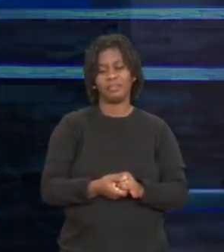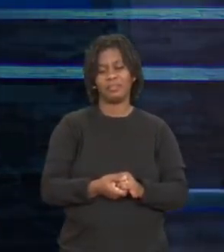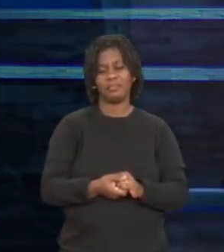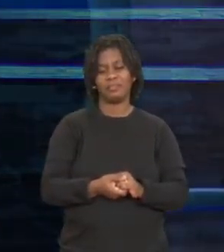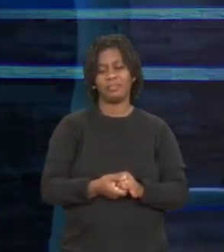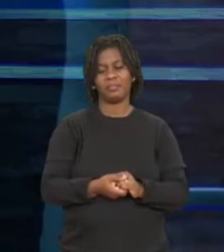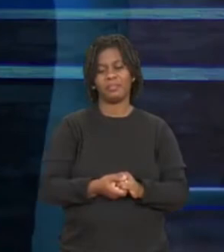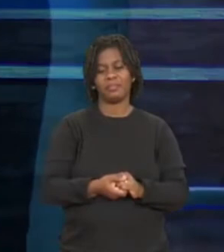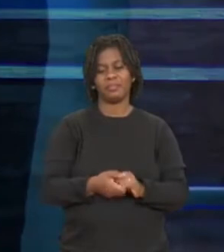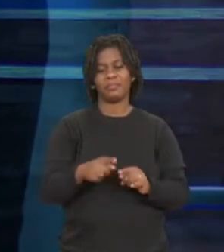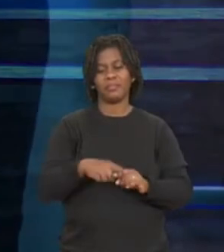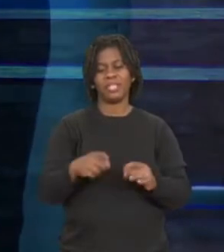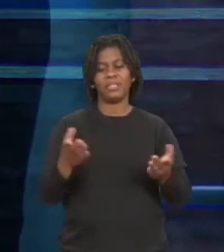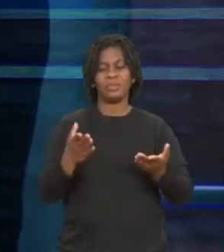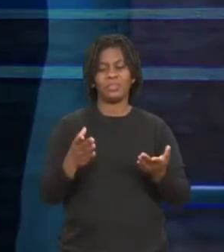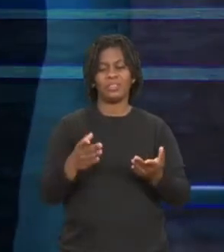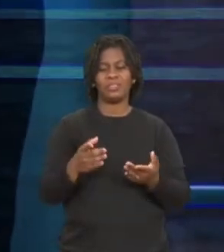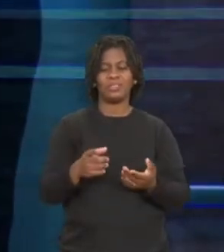Mas hoje ela entendeu.